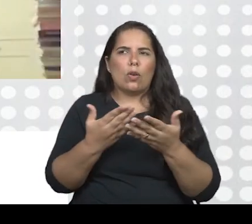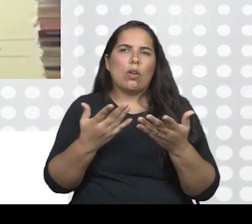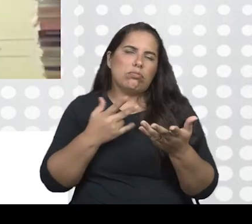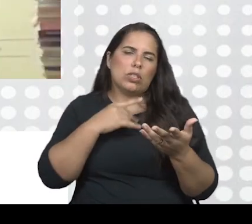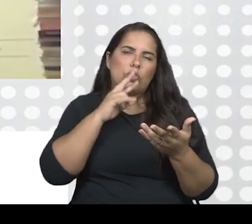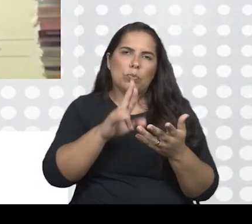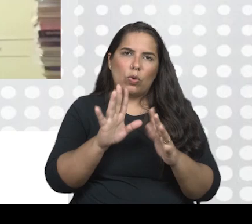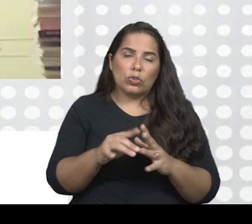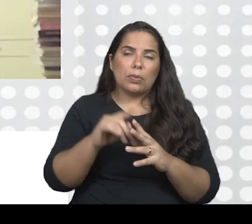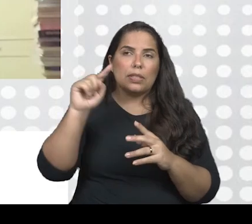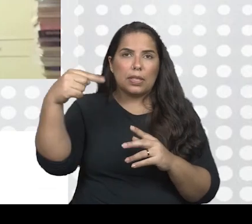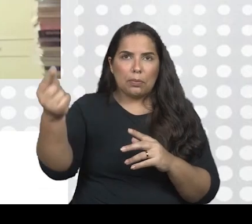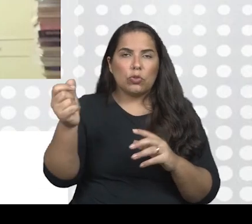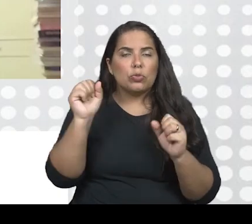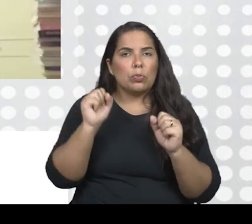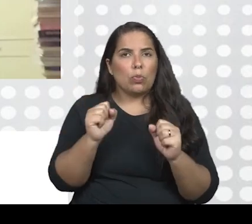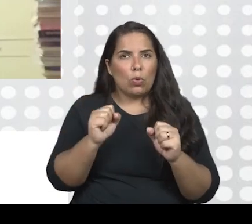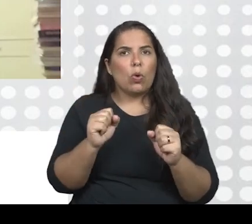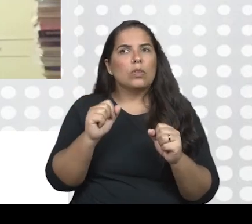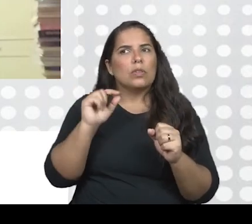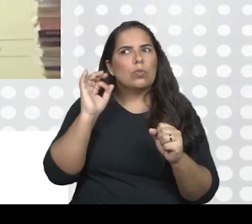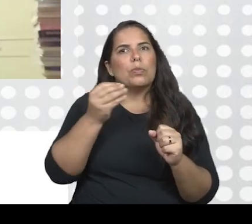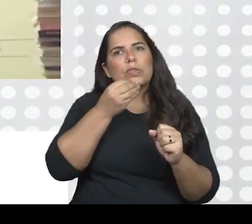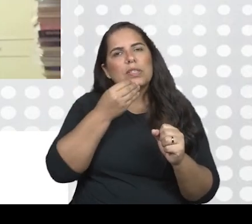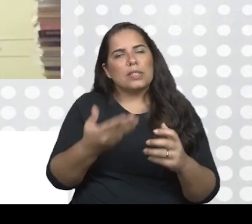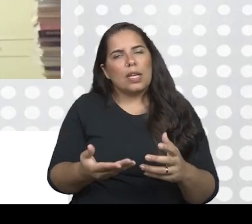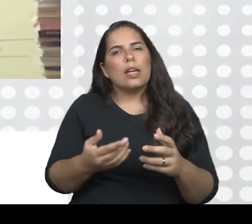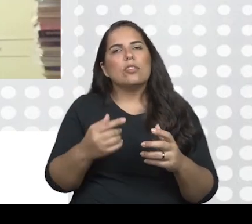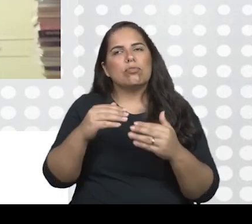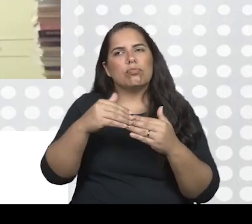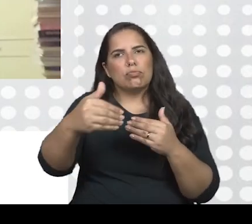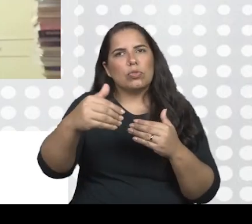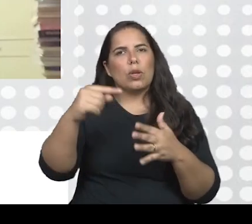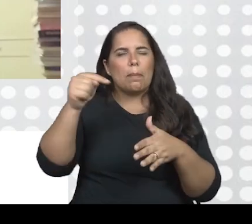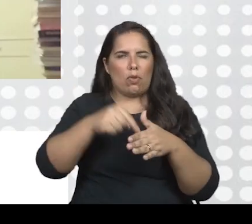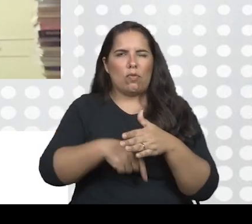essa resposta para que depois a gente possa, numa oportunidade